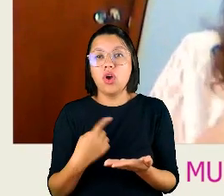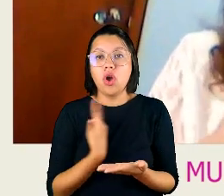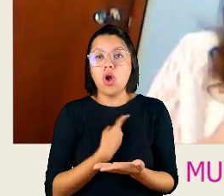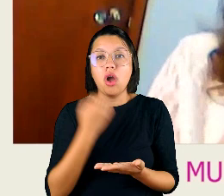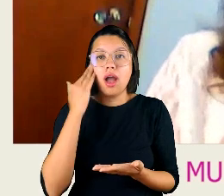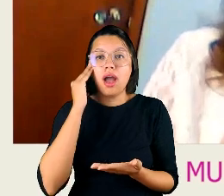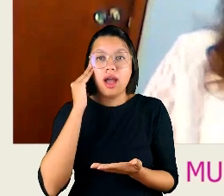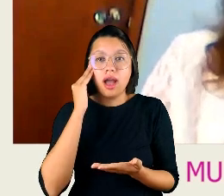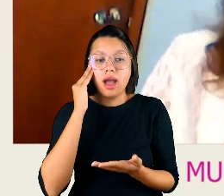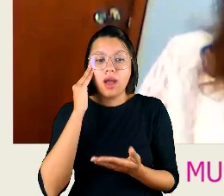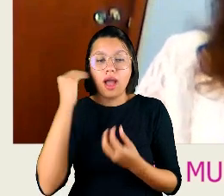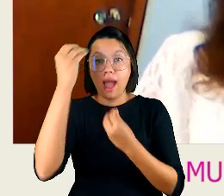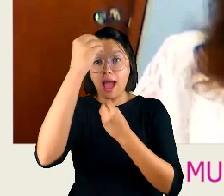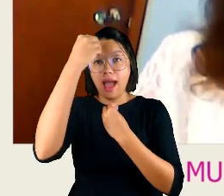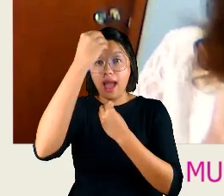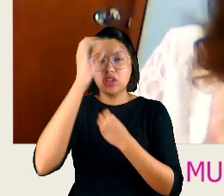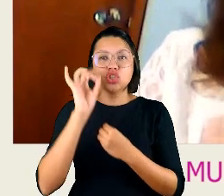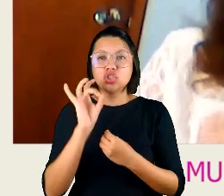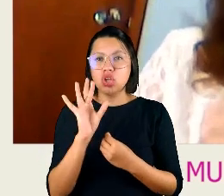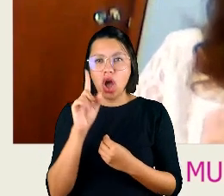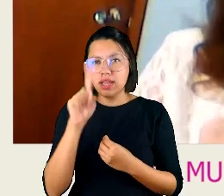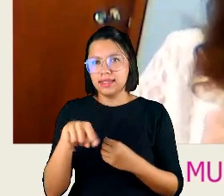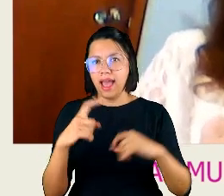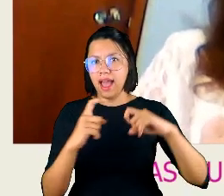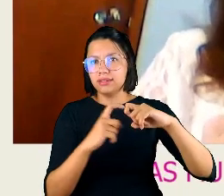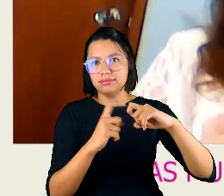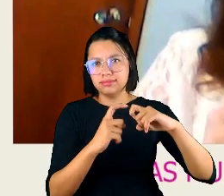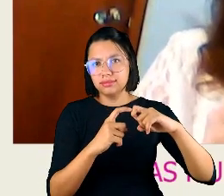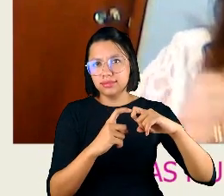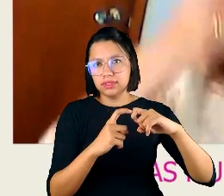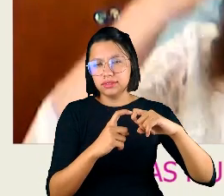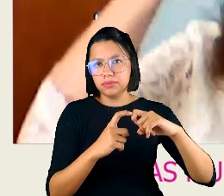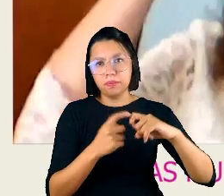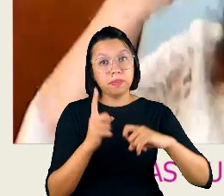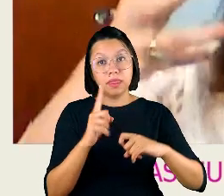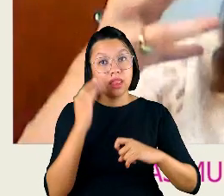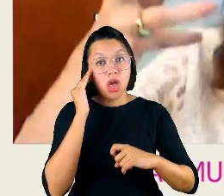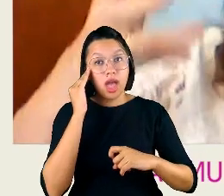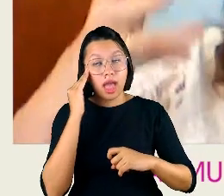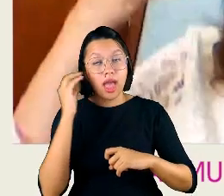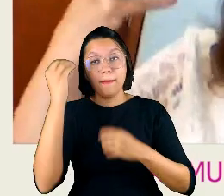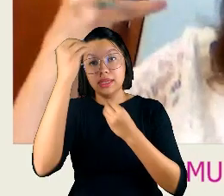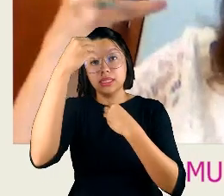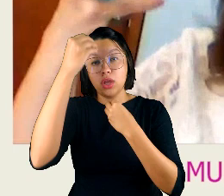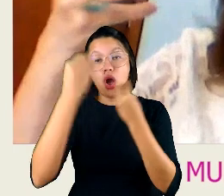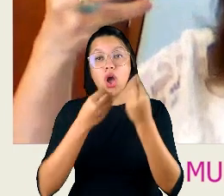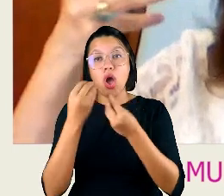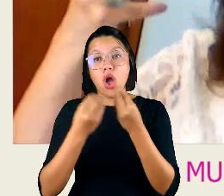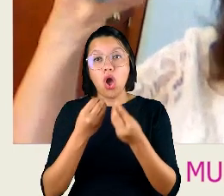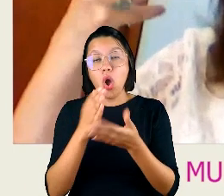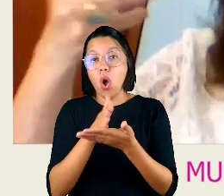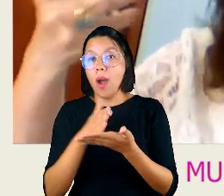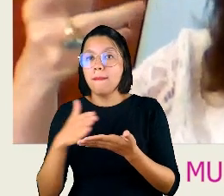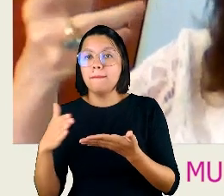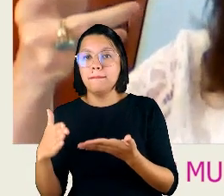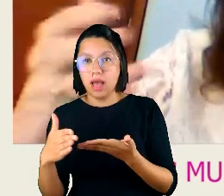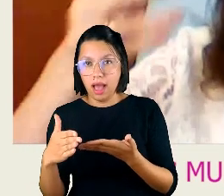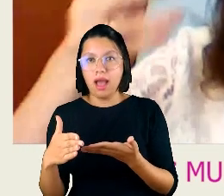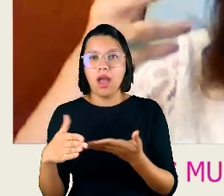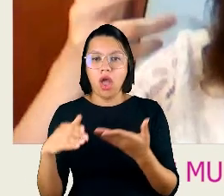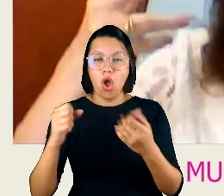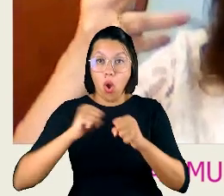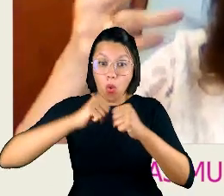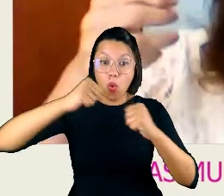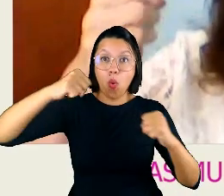sexualidade apenas como sexo e não entendendo a sexualidade como uma parte da dimensão do